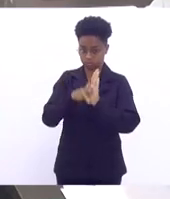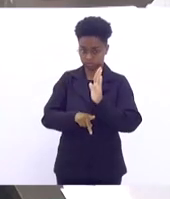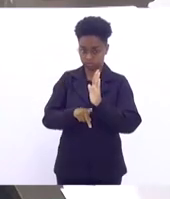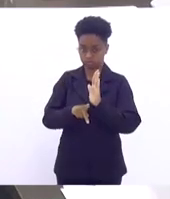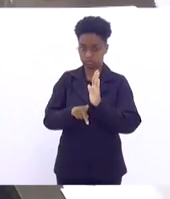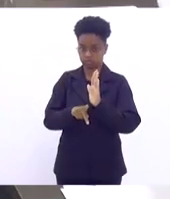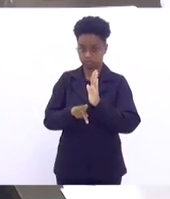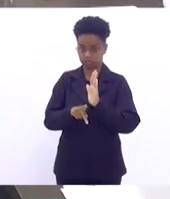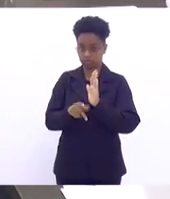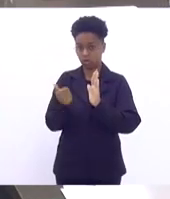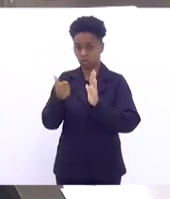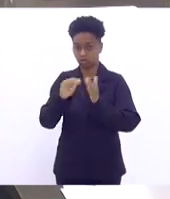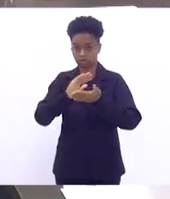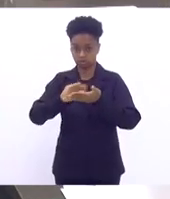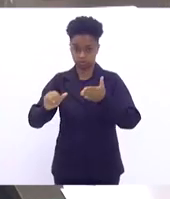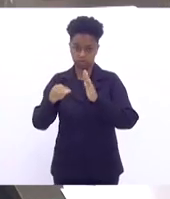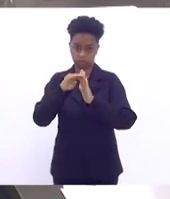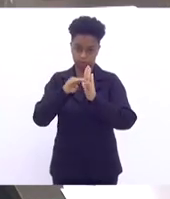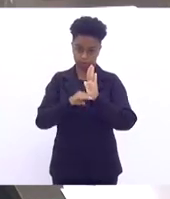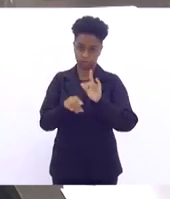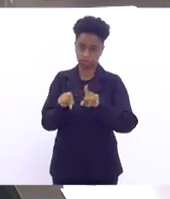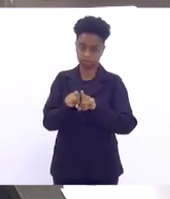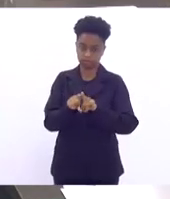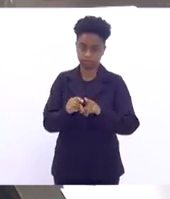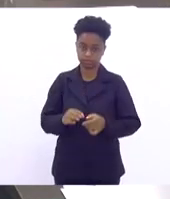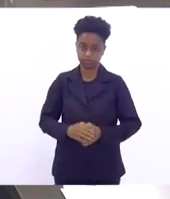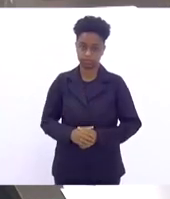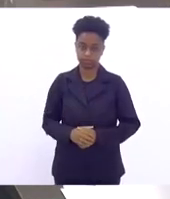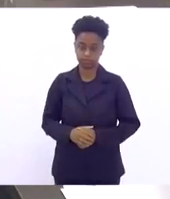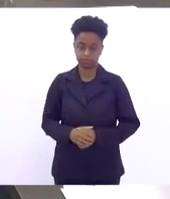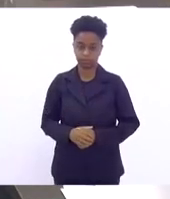11 da retirada de pauta a pedido do